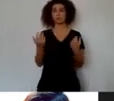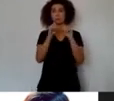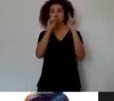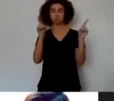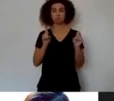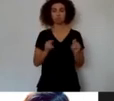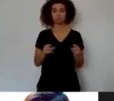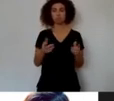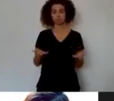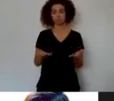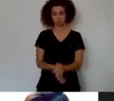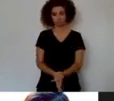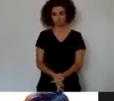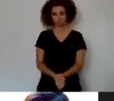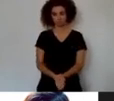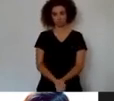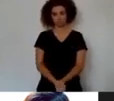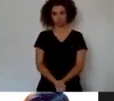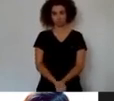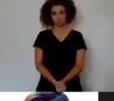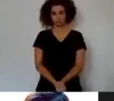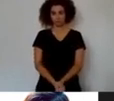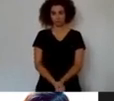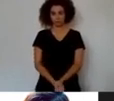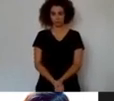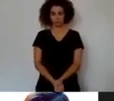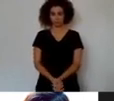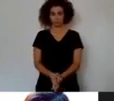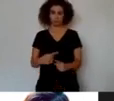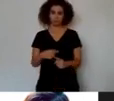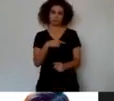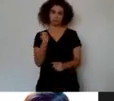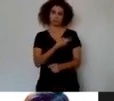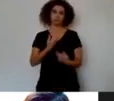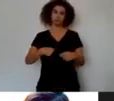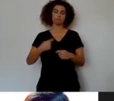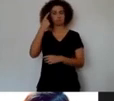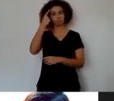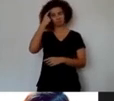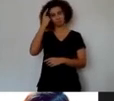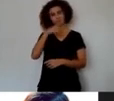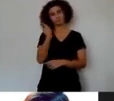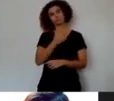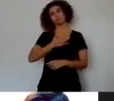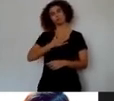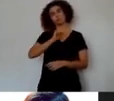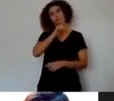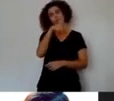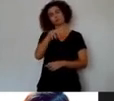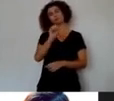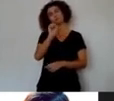Diante de tanto incômodo, a gente tem que pensar nas nossas ações mesmo. E eu acho assim,